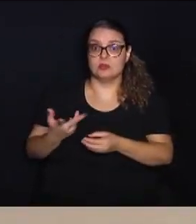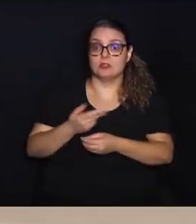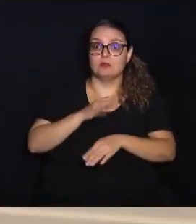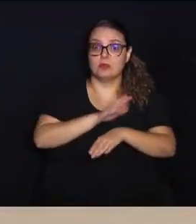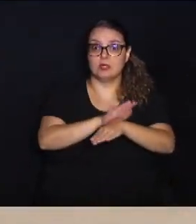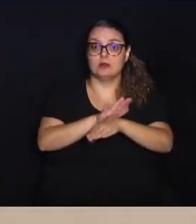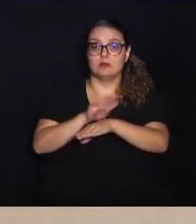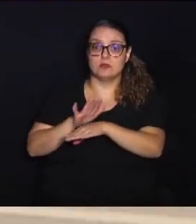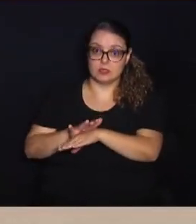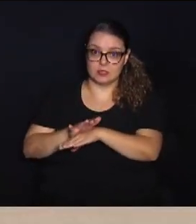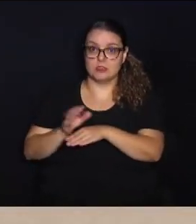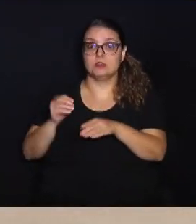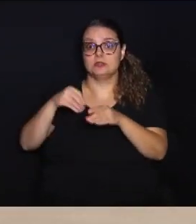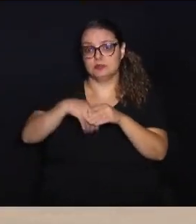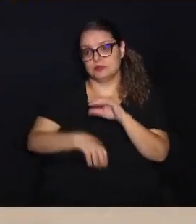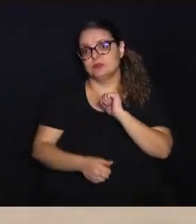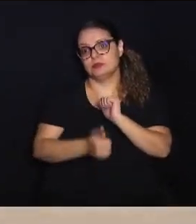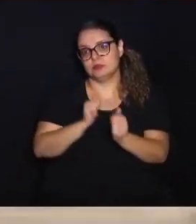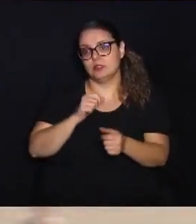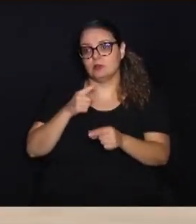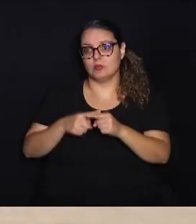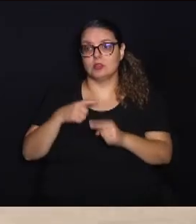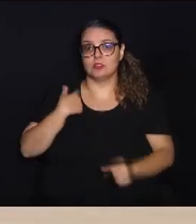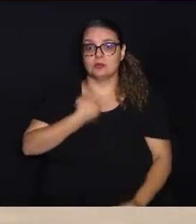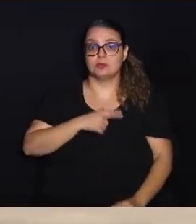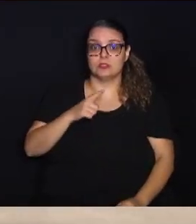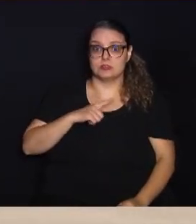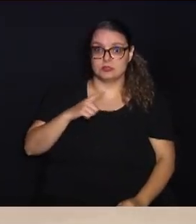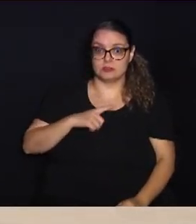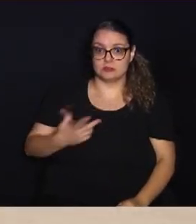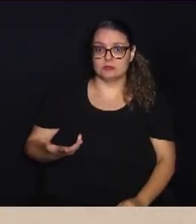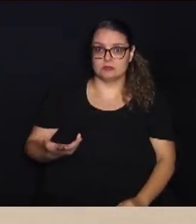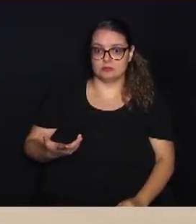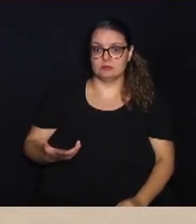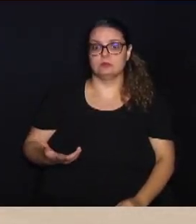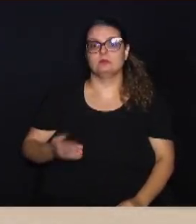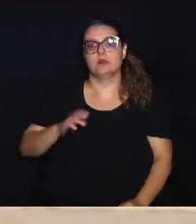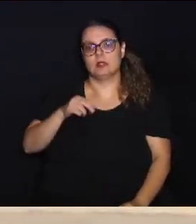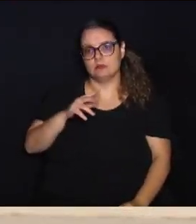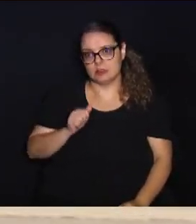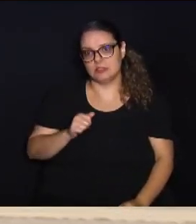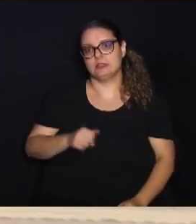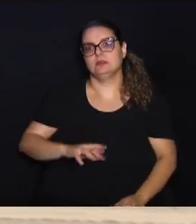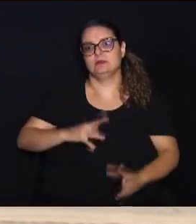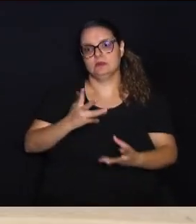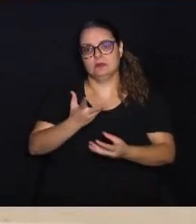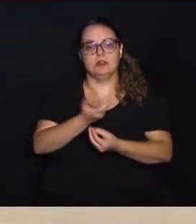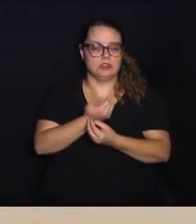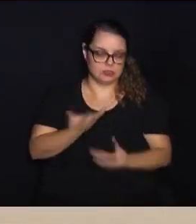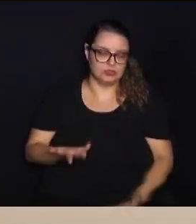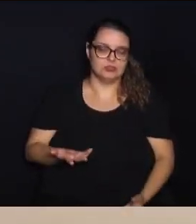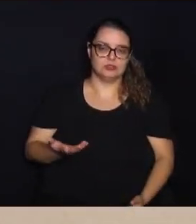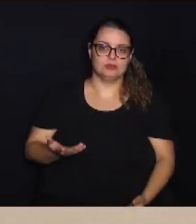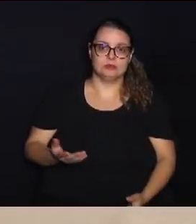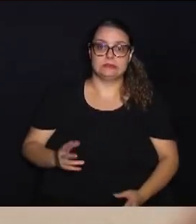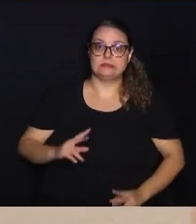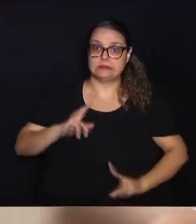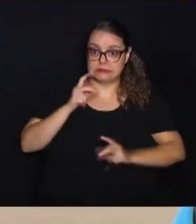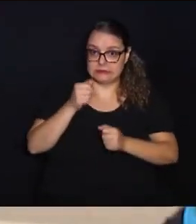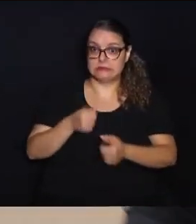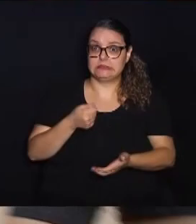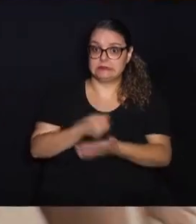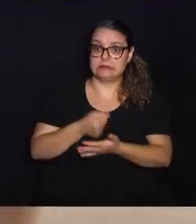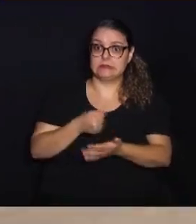modalidade. A ginástica rítmica cresceu e vem crescendo cada vez mais, né, no Brasil, né? Com certeza. A gente tem no Brasil